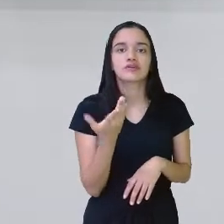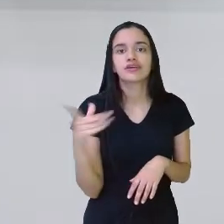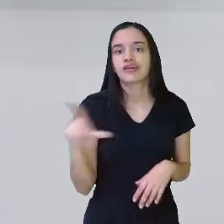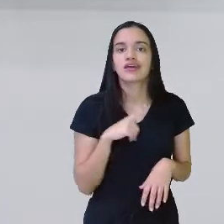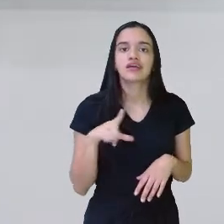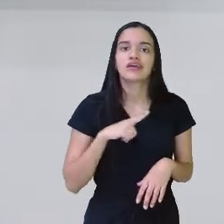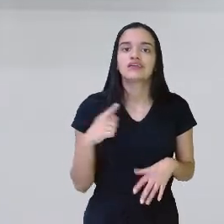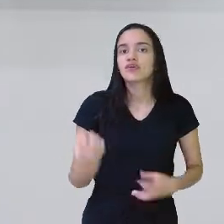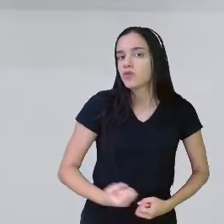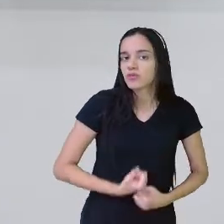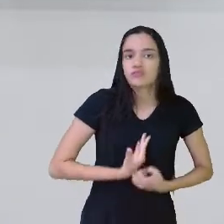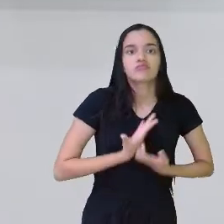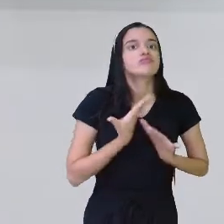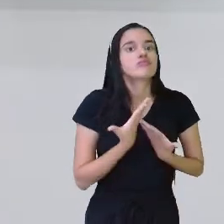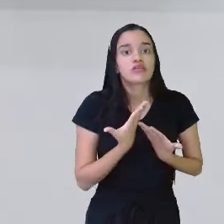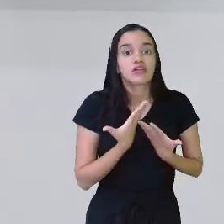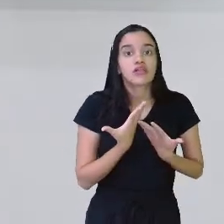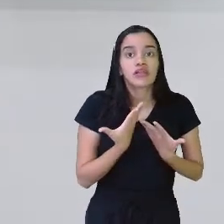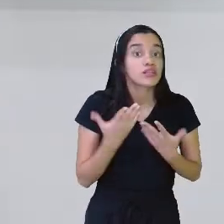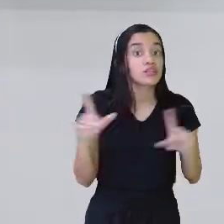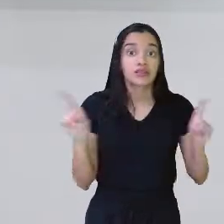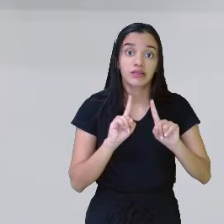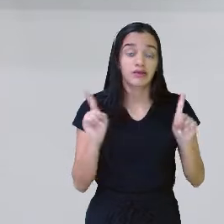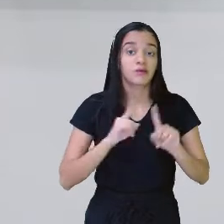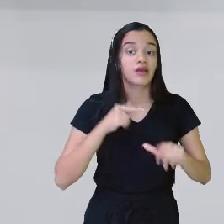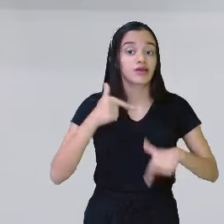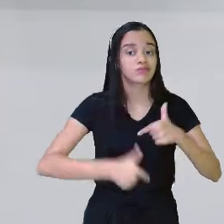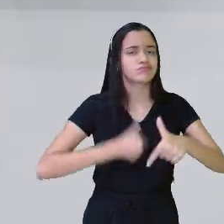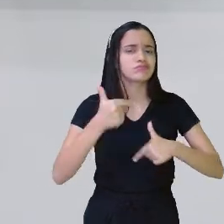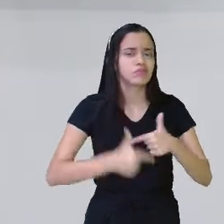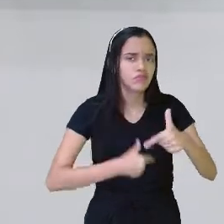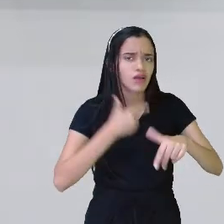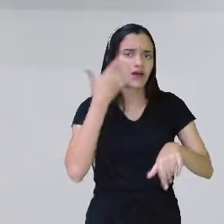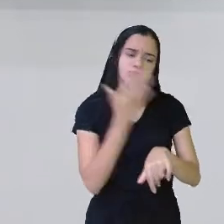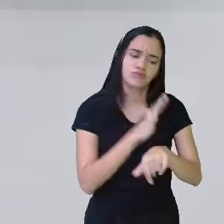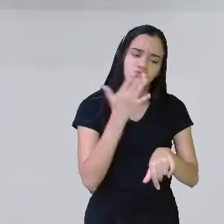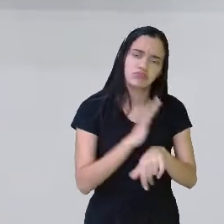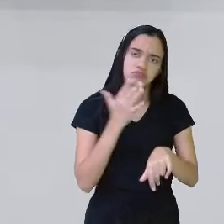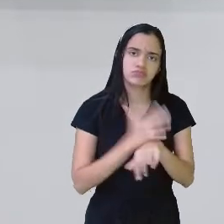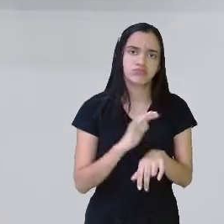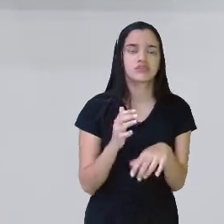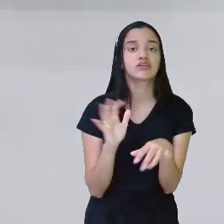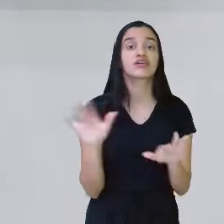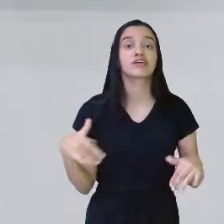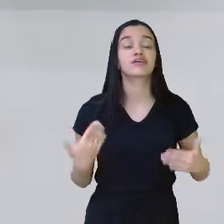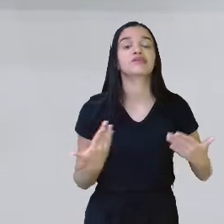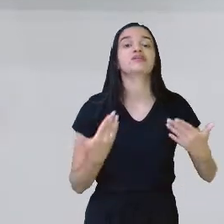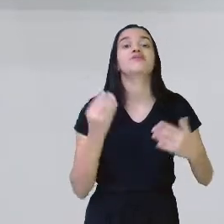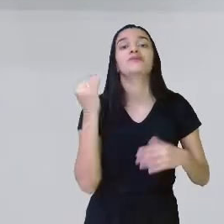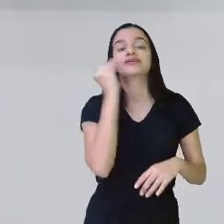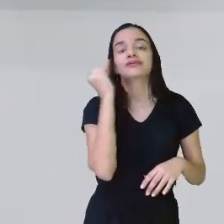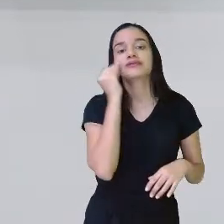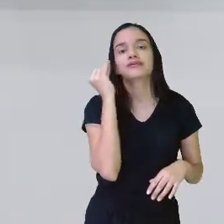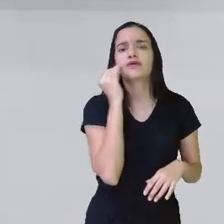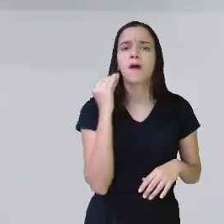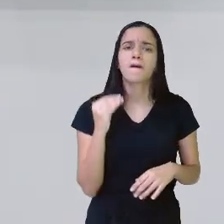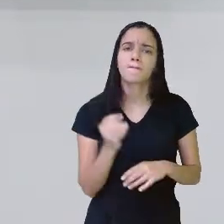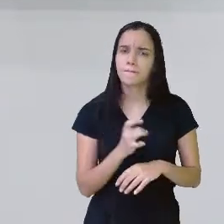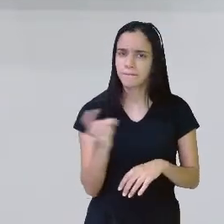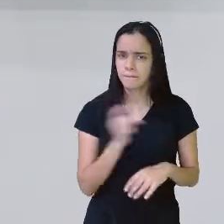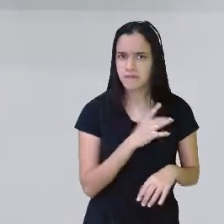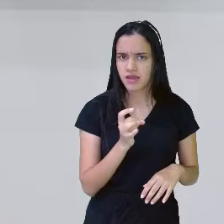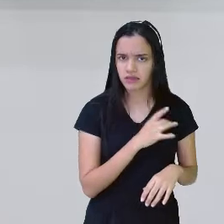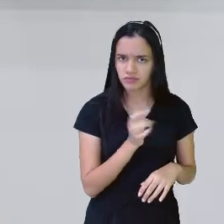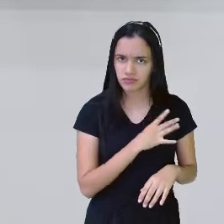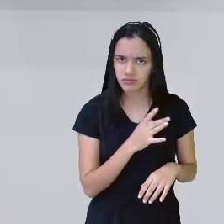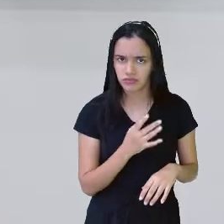uma inspiração. O que existe é o trabalho, é a produção, é a disposição em testar. Não tenham medo de errar.